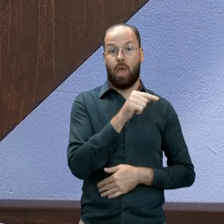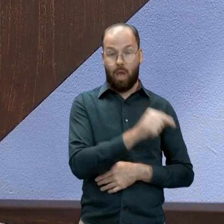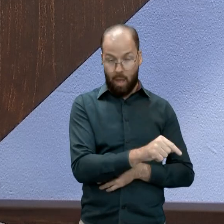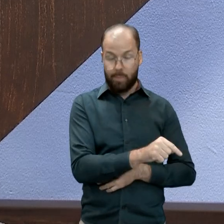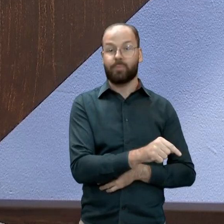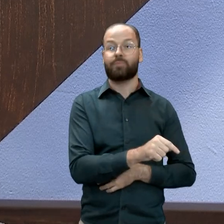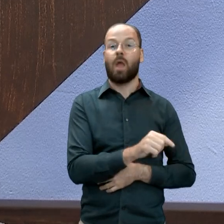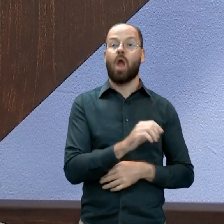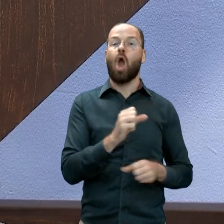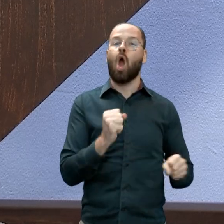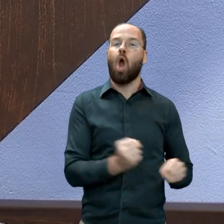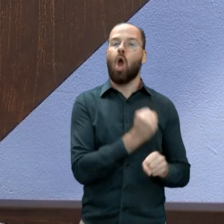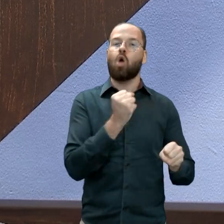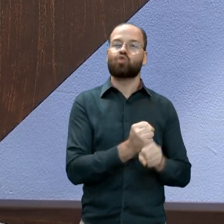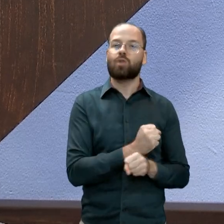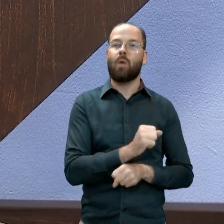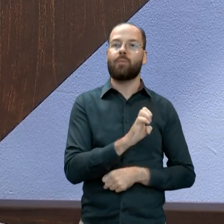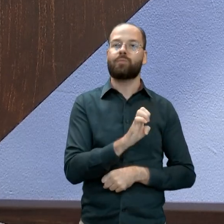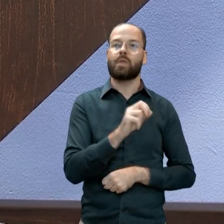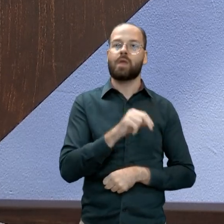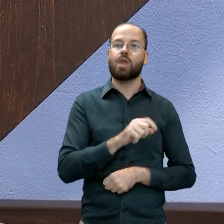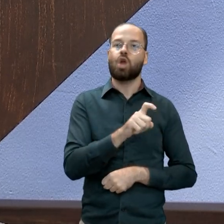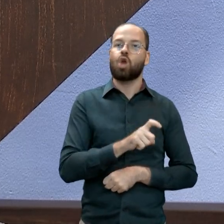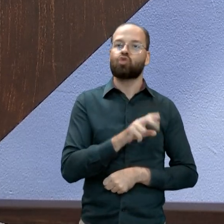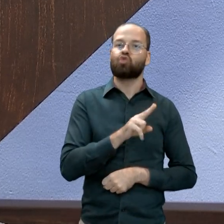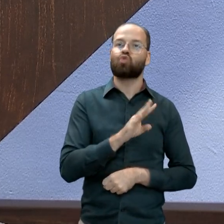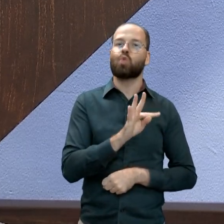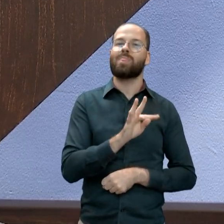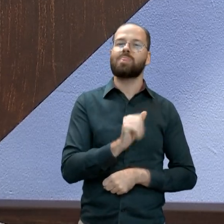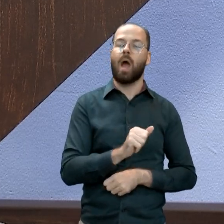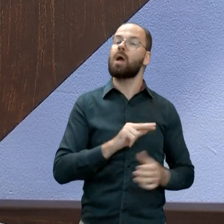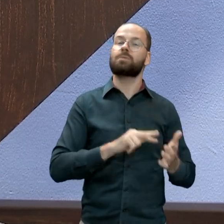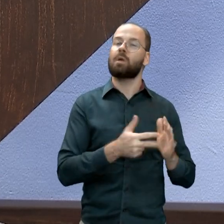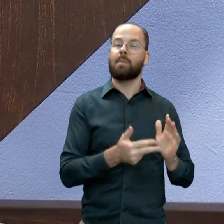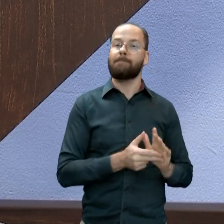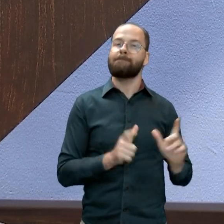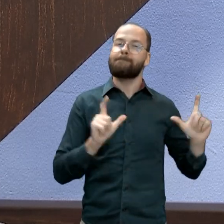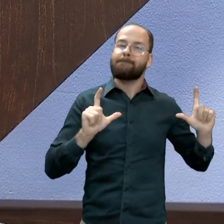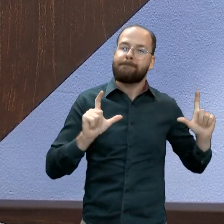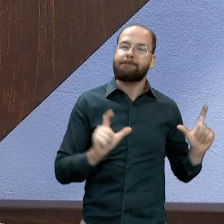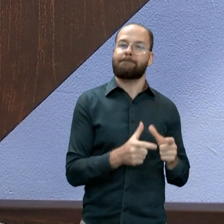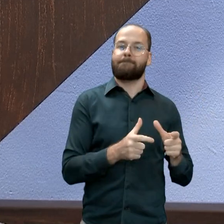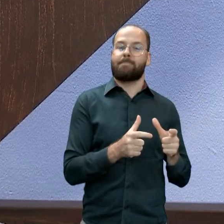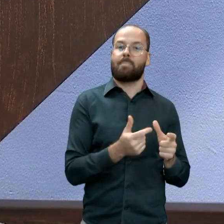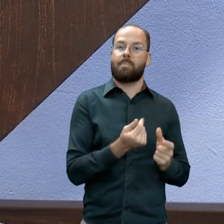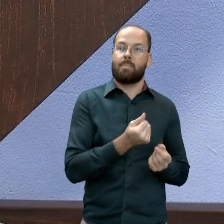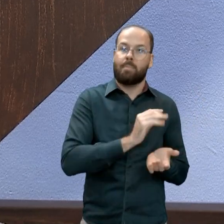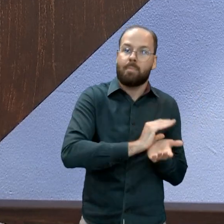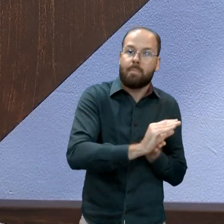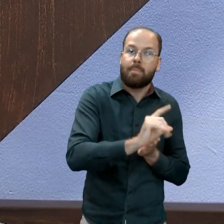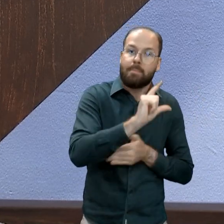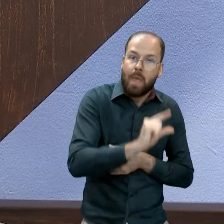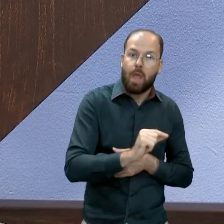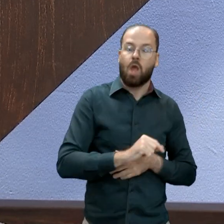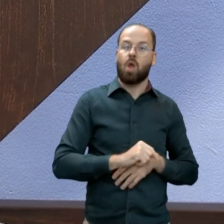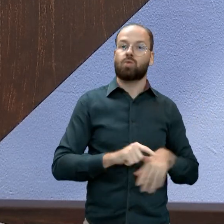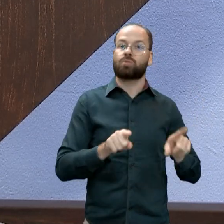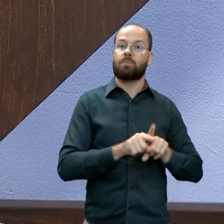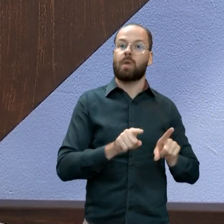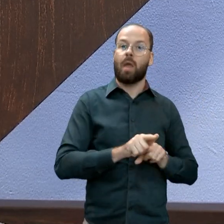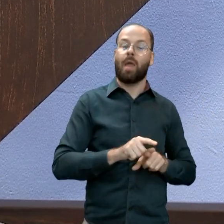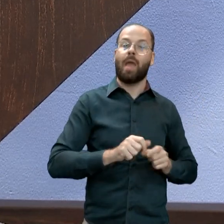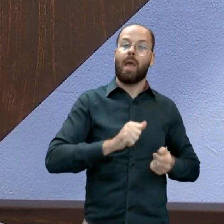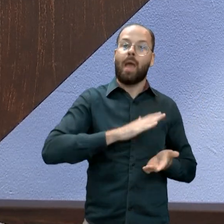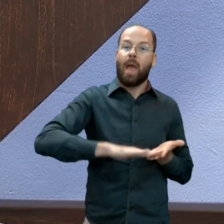tenho uma forma de trabalhar, eu tenho condição de trabalhar com menos recursos, reduzindo 50%